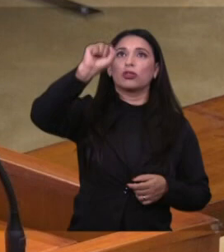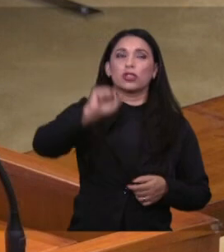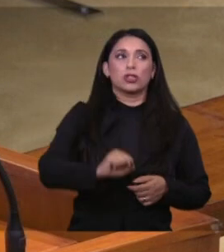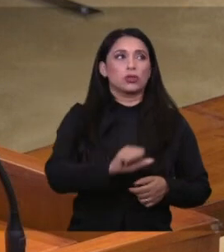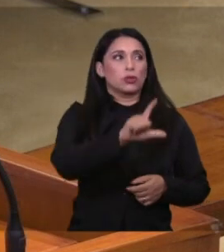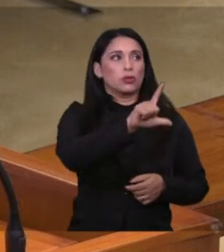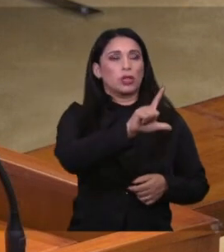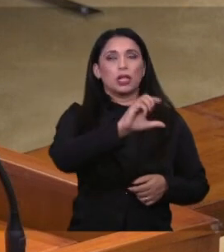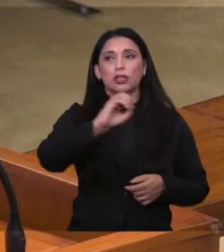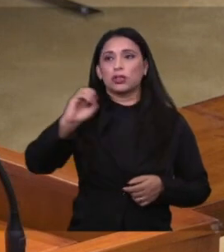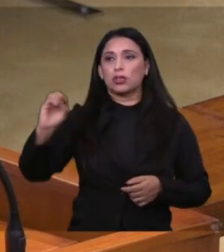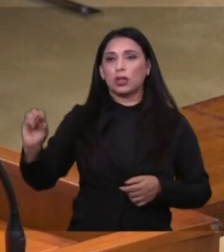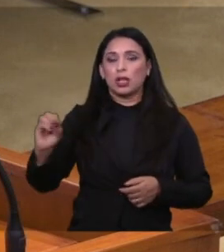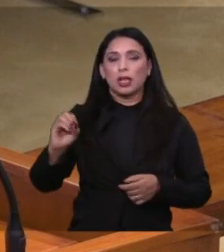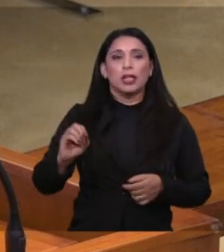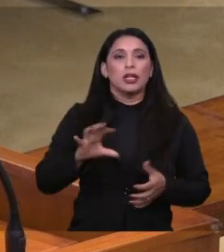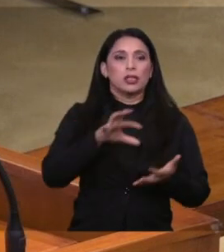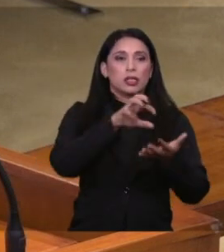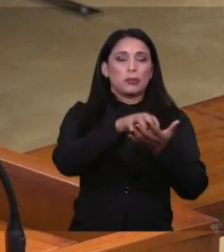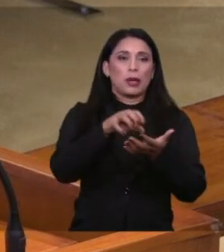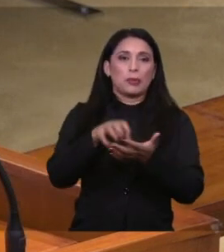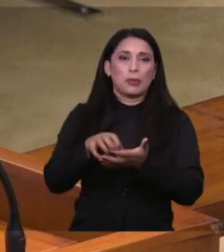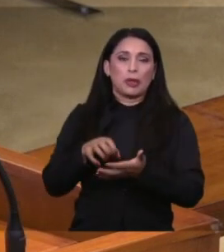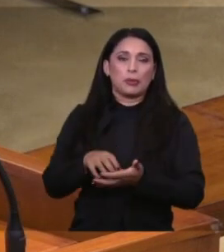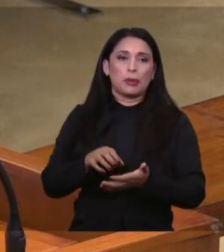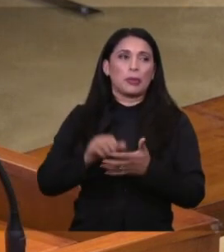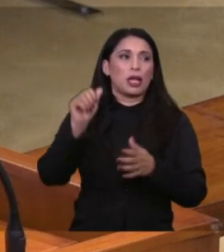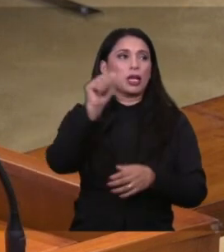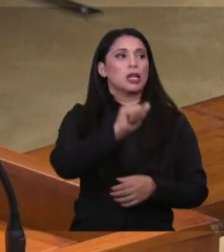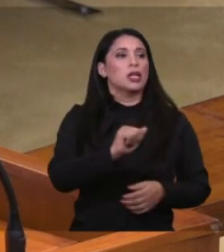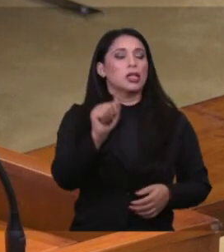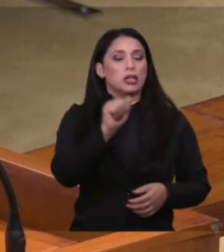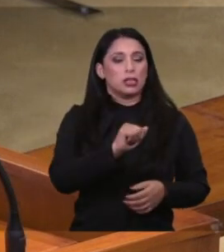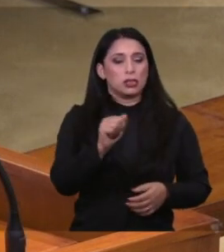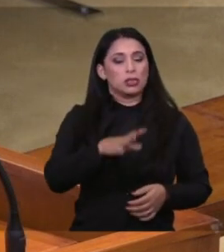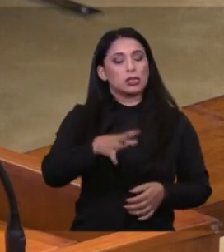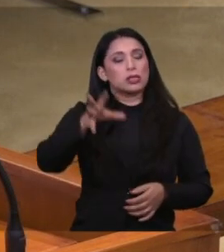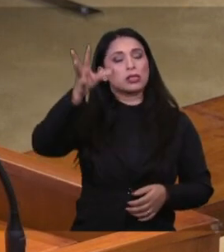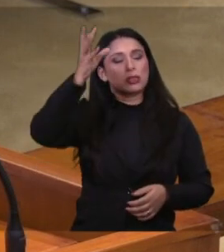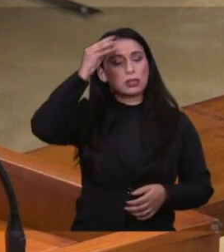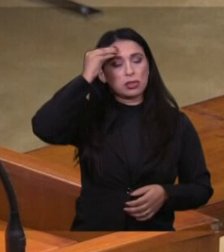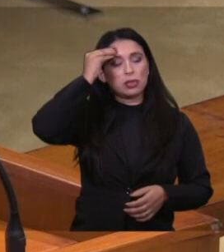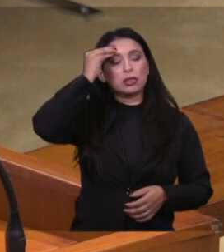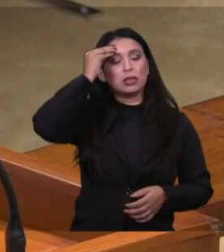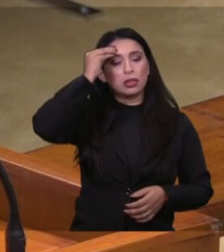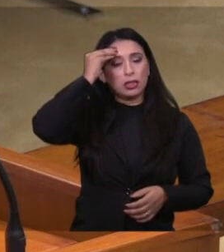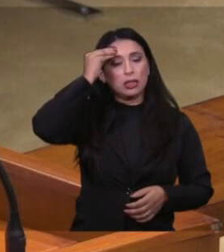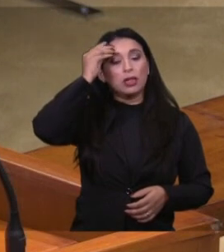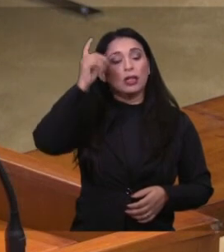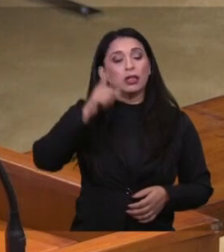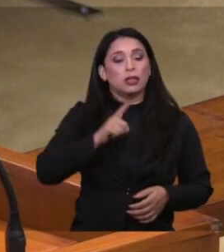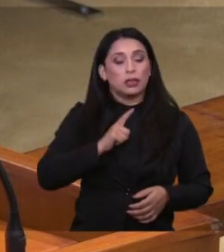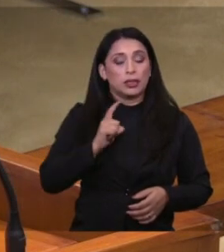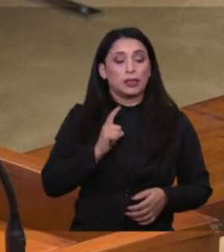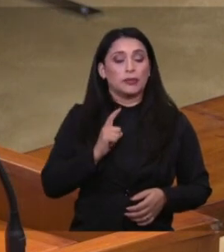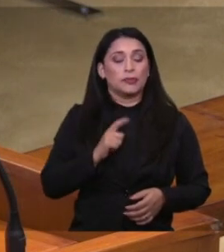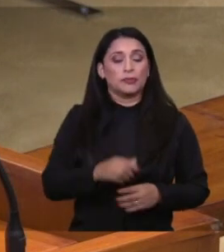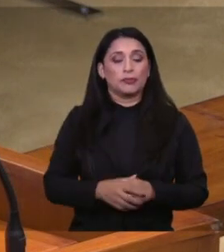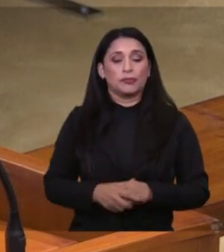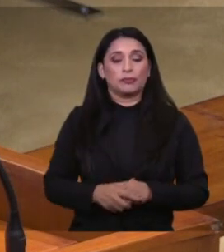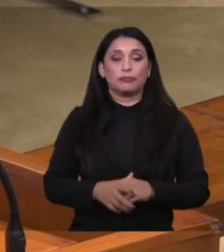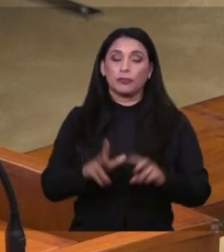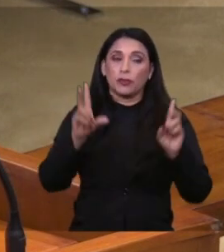leste a oeste do país, todas as entidades e associações e federações ouvidas entenderam que, nessa hipótese,